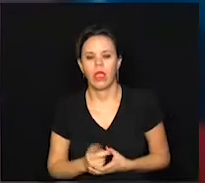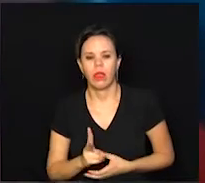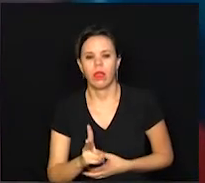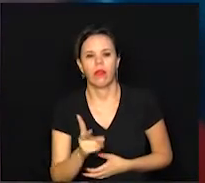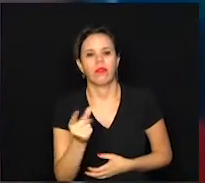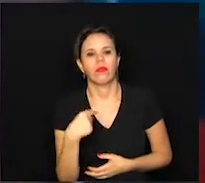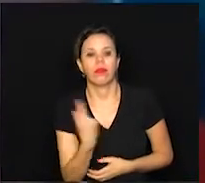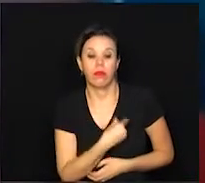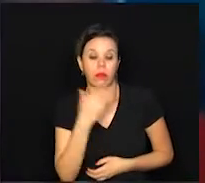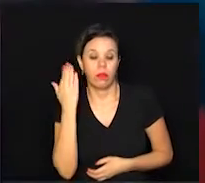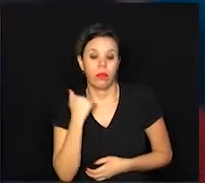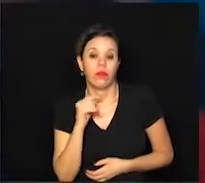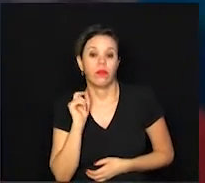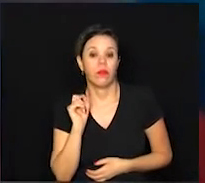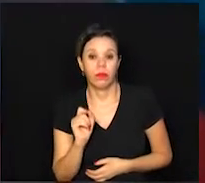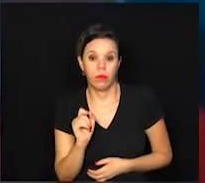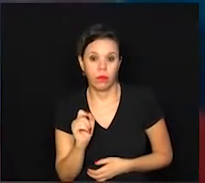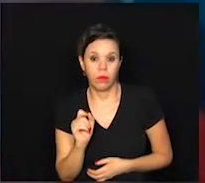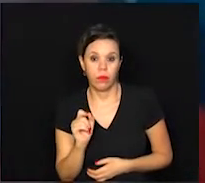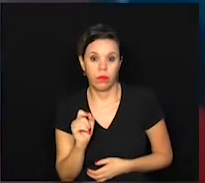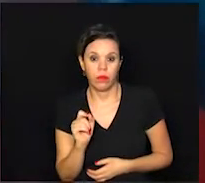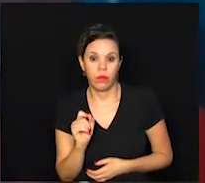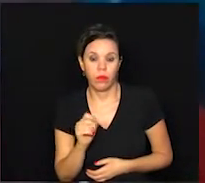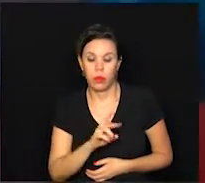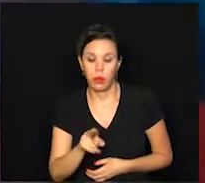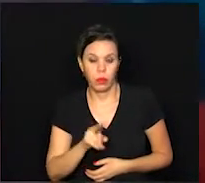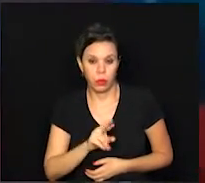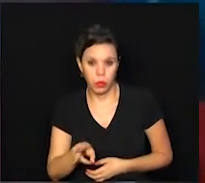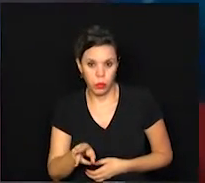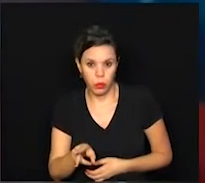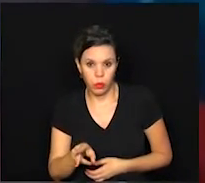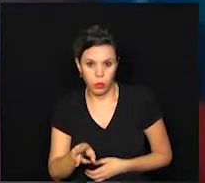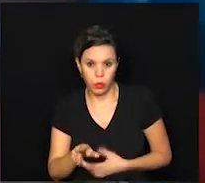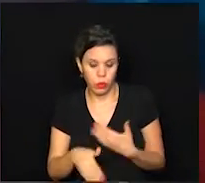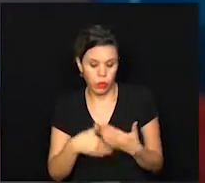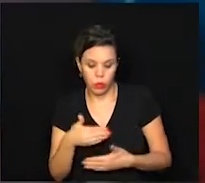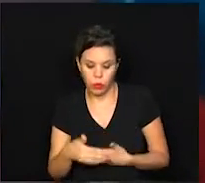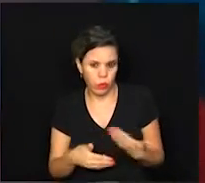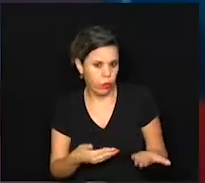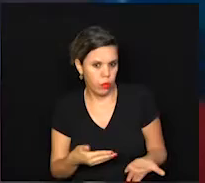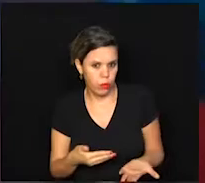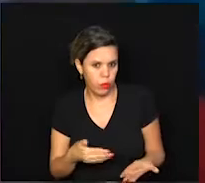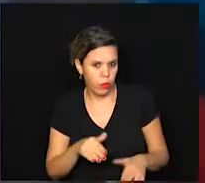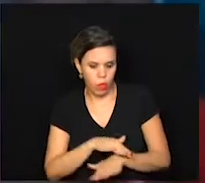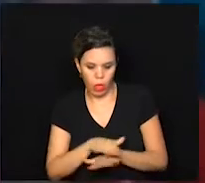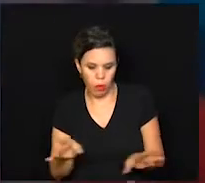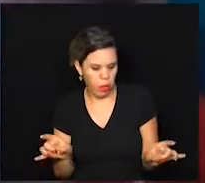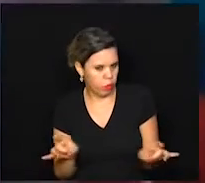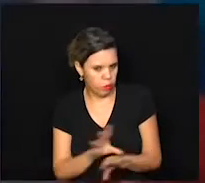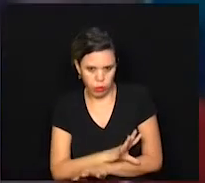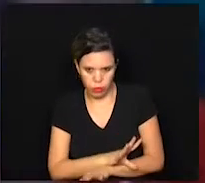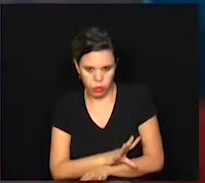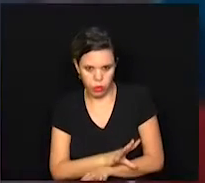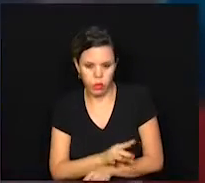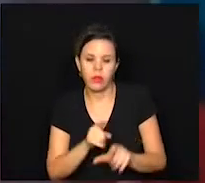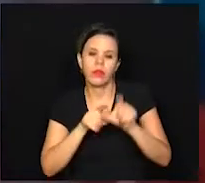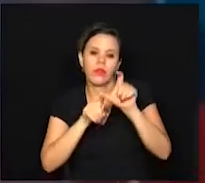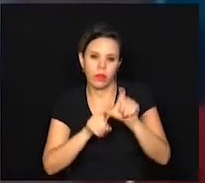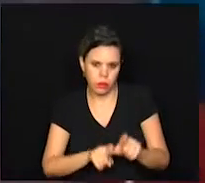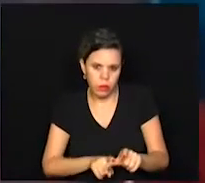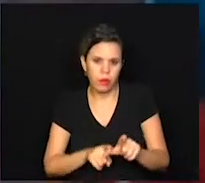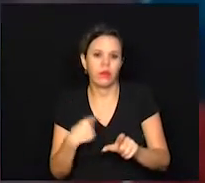Nós sabemos que não é um processo, nunca é um processo acabado e pronto, e que depende muito da